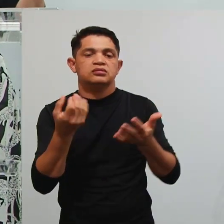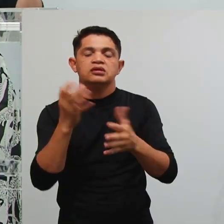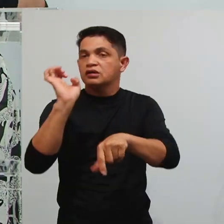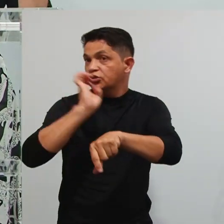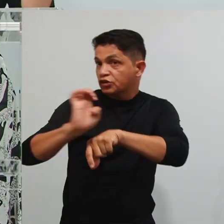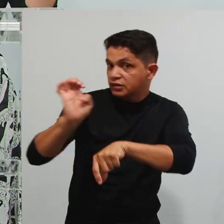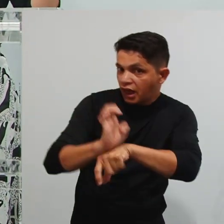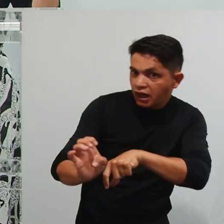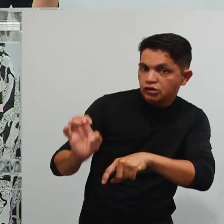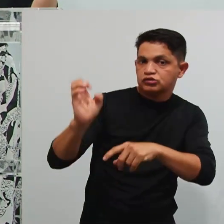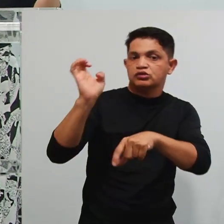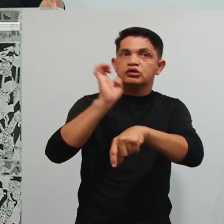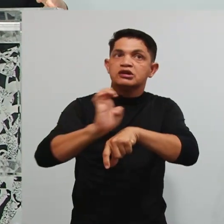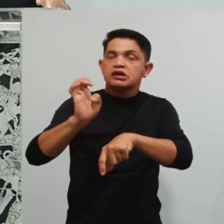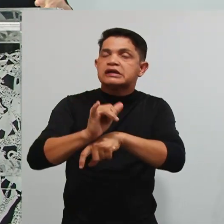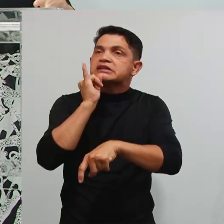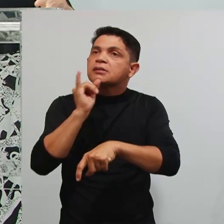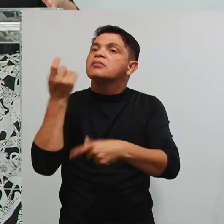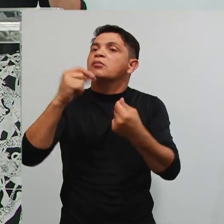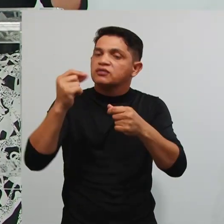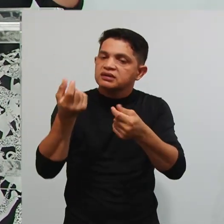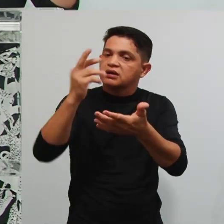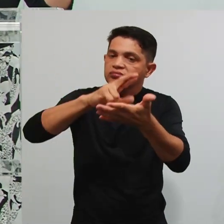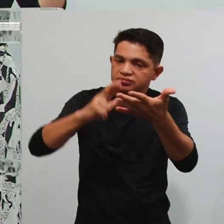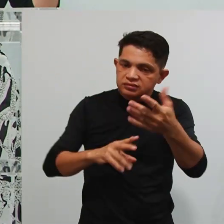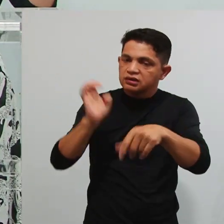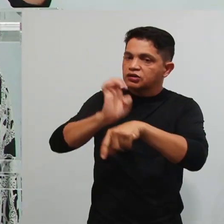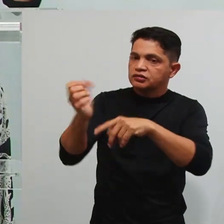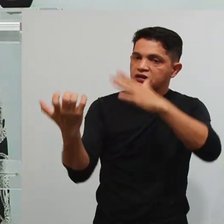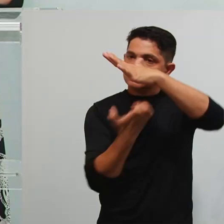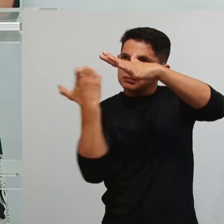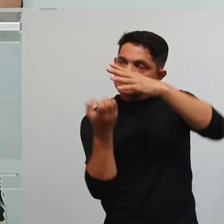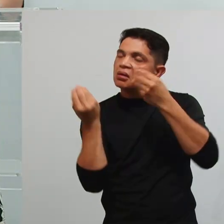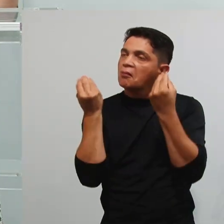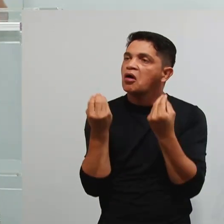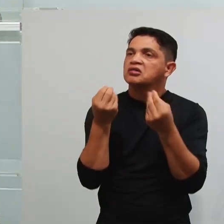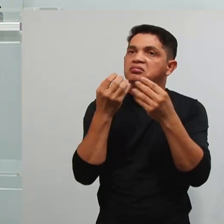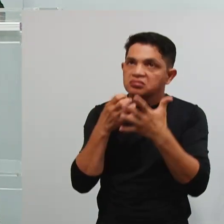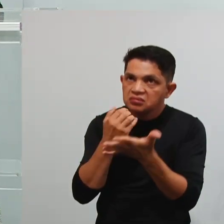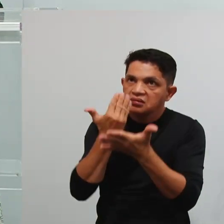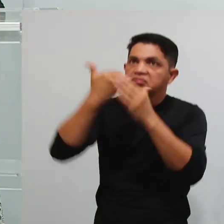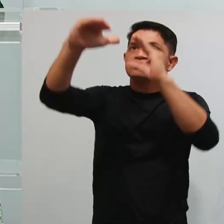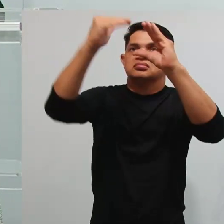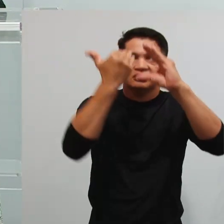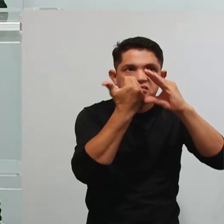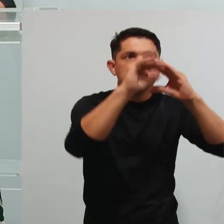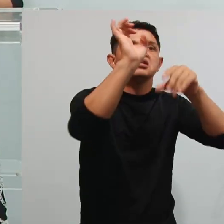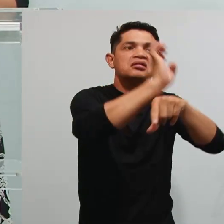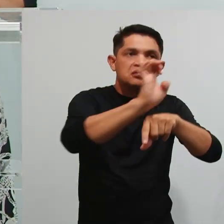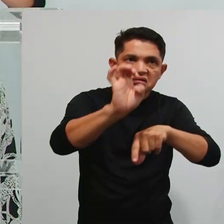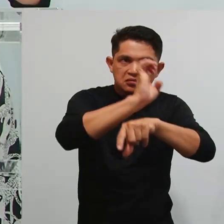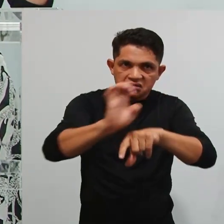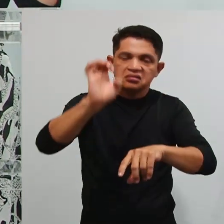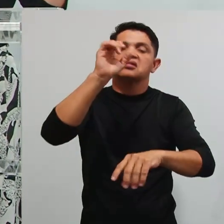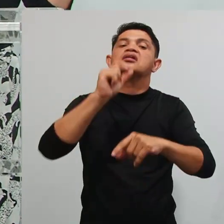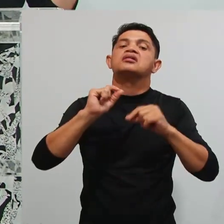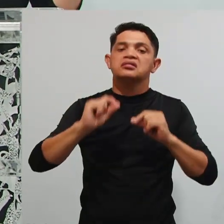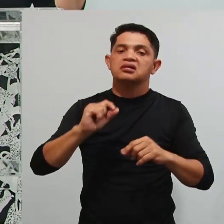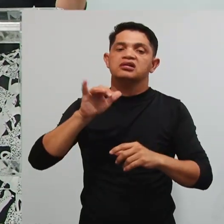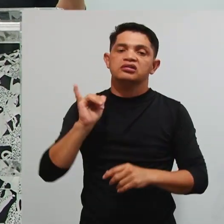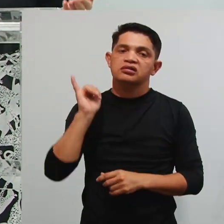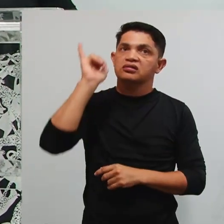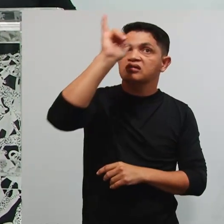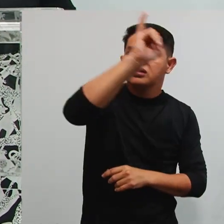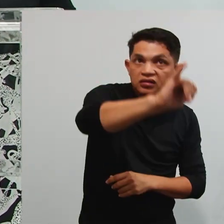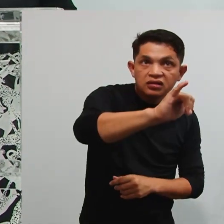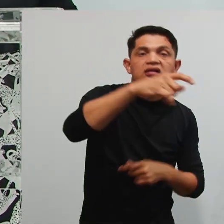né? Você estagiou numa empresa e no final lá você tem que fazer um relatório de estágio. Ou então você fez uma